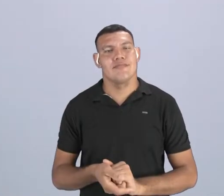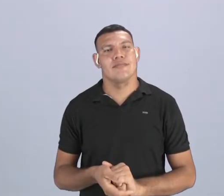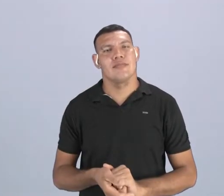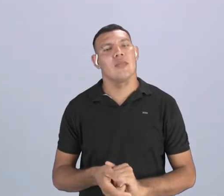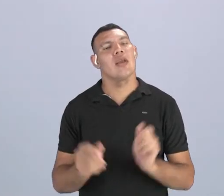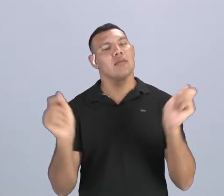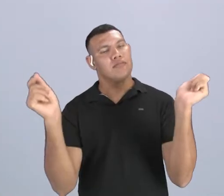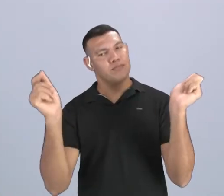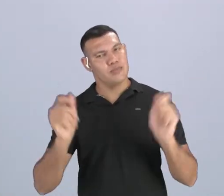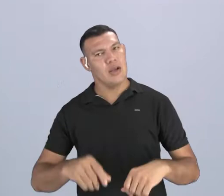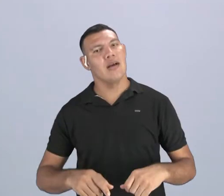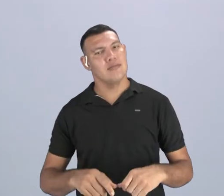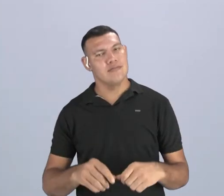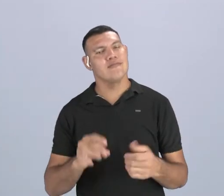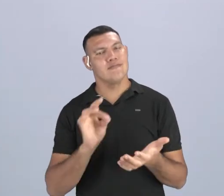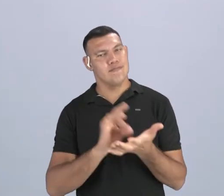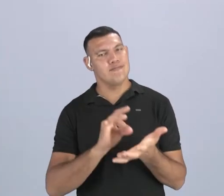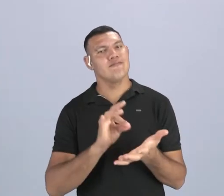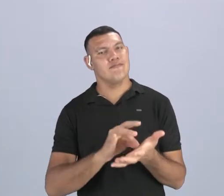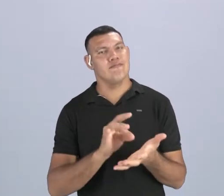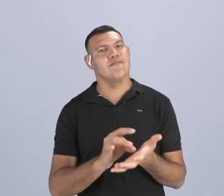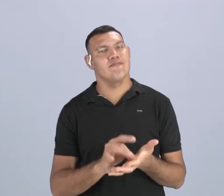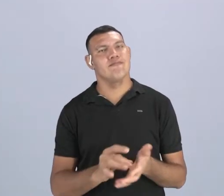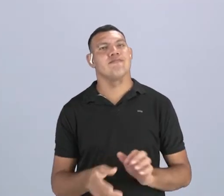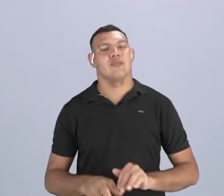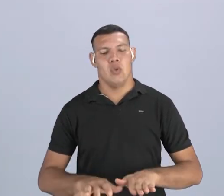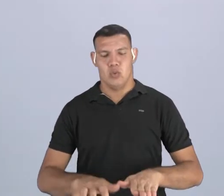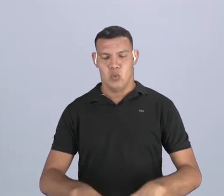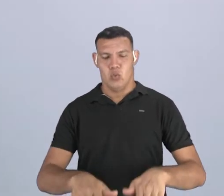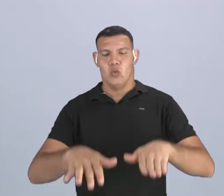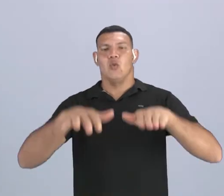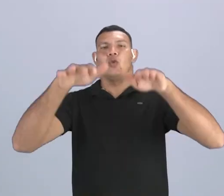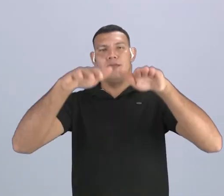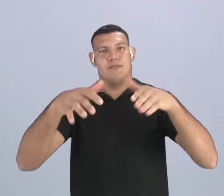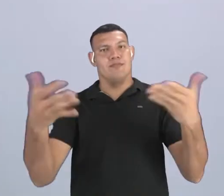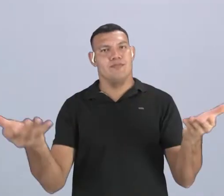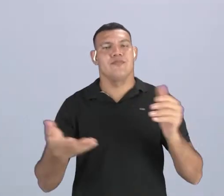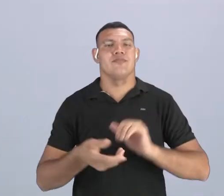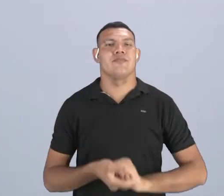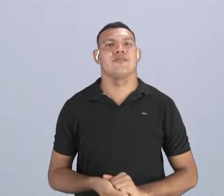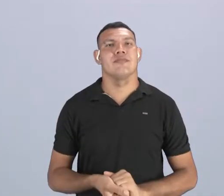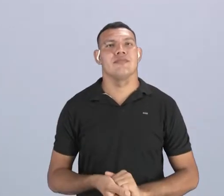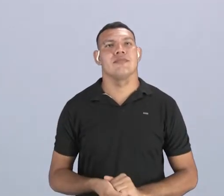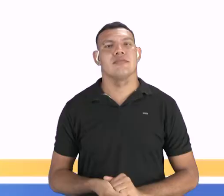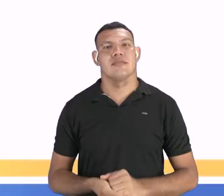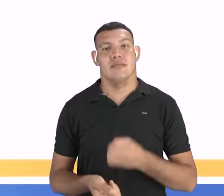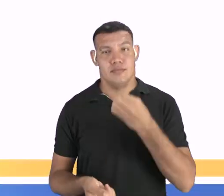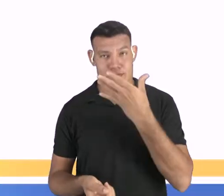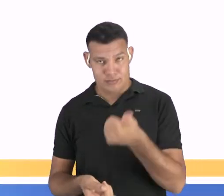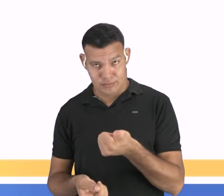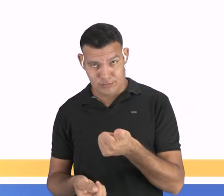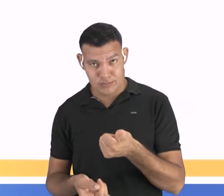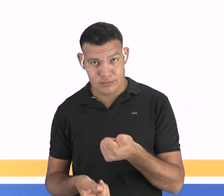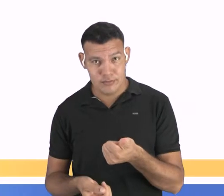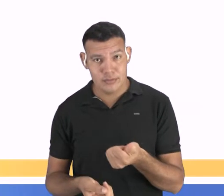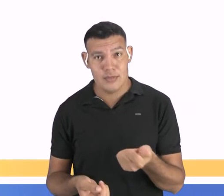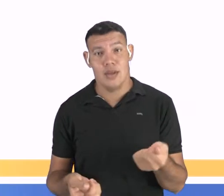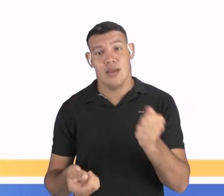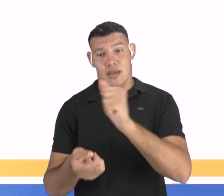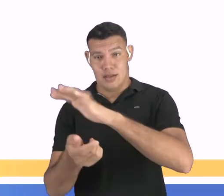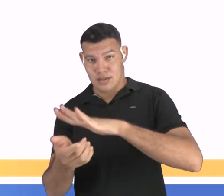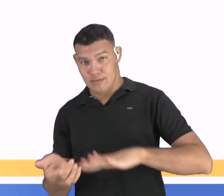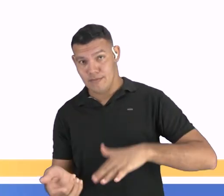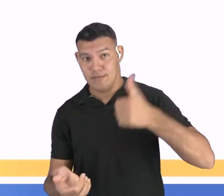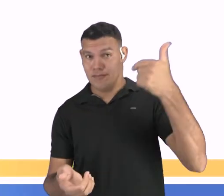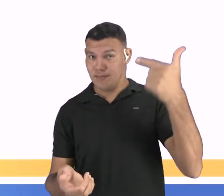isso, podemos afirmar que são diretamente proporcionais. Muito bem, esse foi o nosso exercício